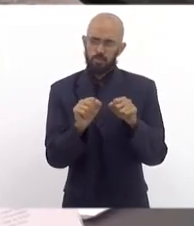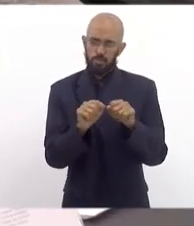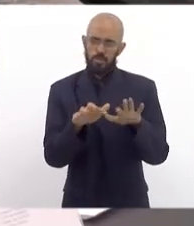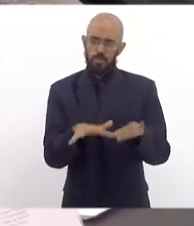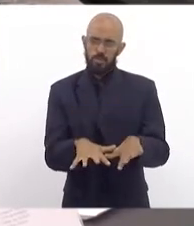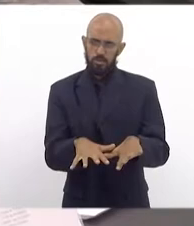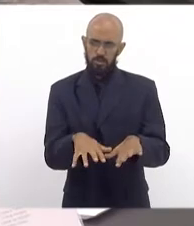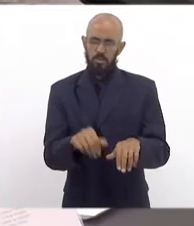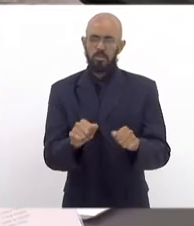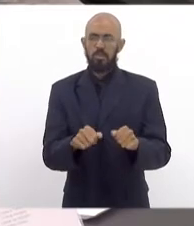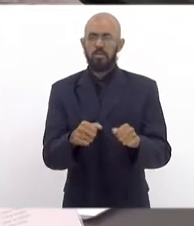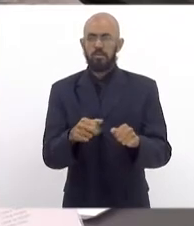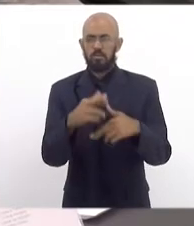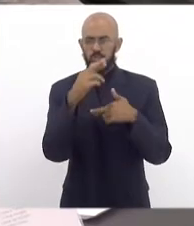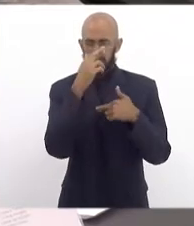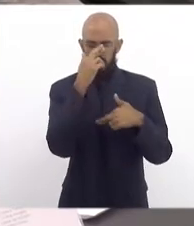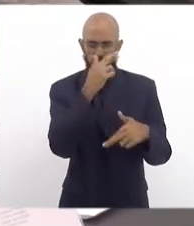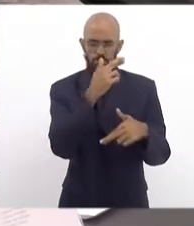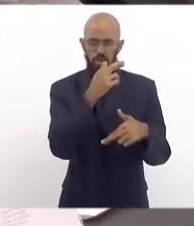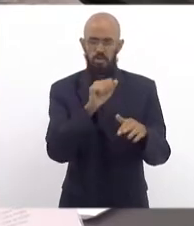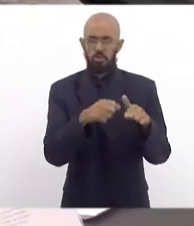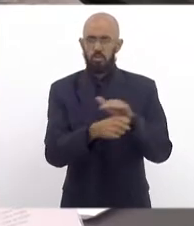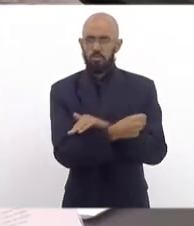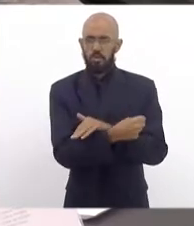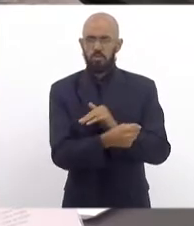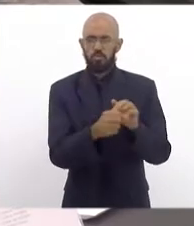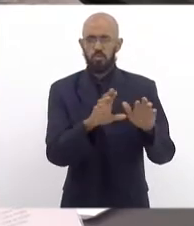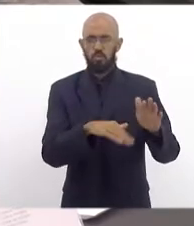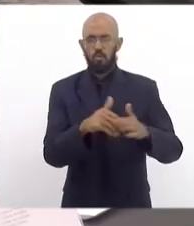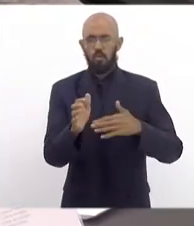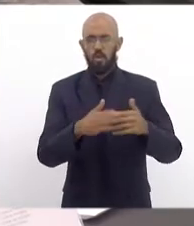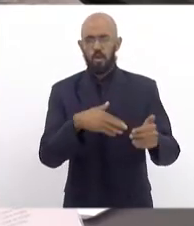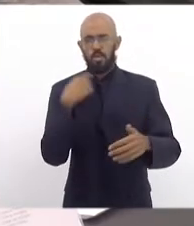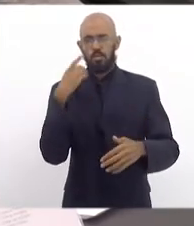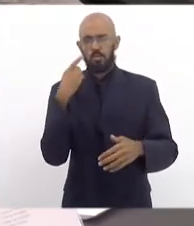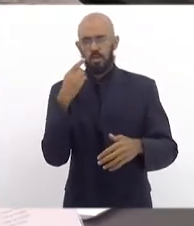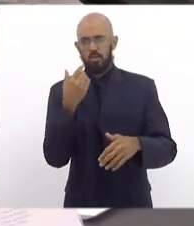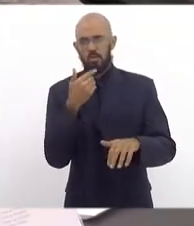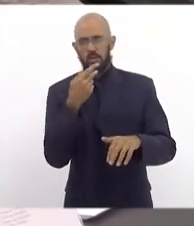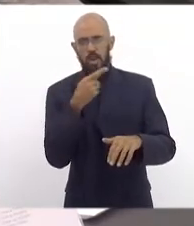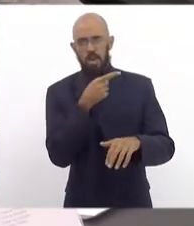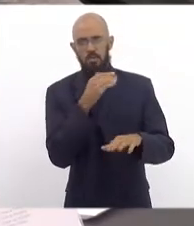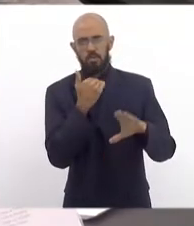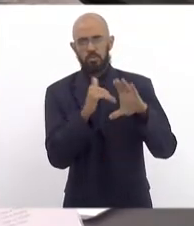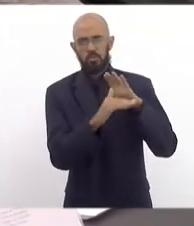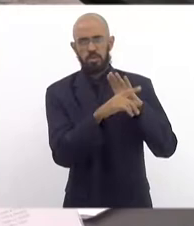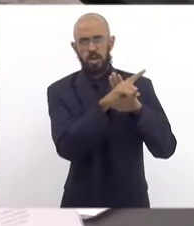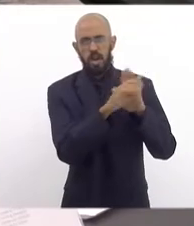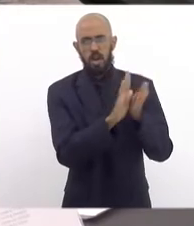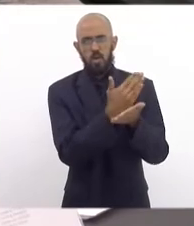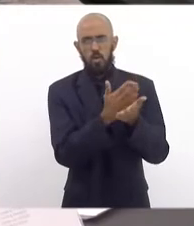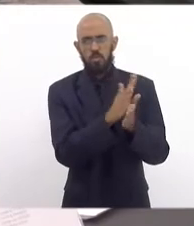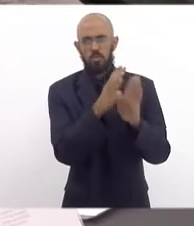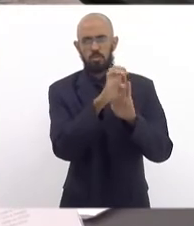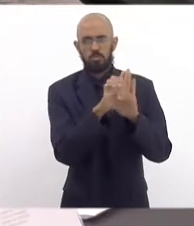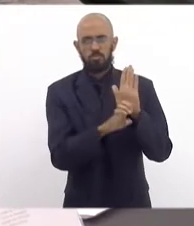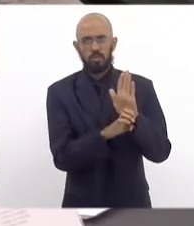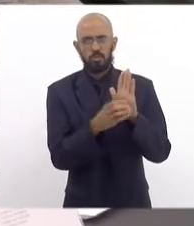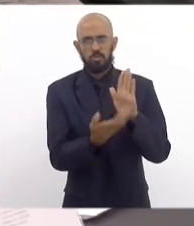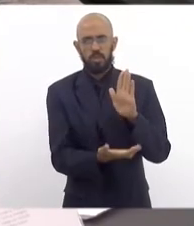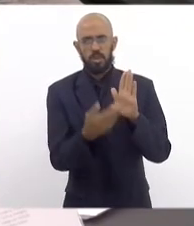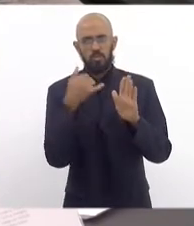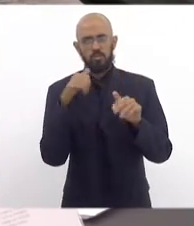com mandato de todos os colegas liguei para ele e falei nos Paulo eu vou te mandar algumas emendas que eu estou querendo fazer